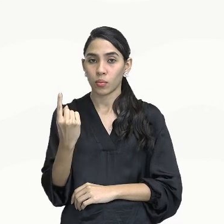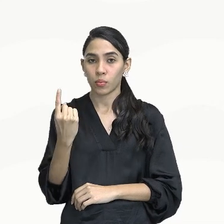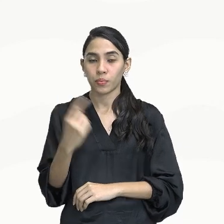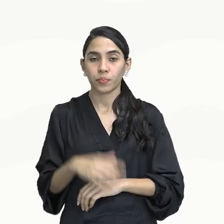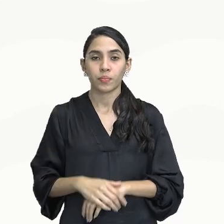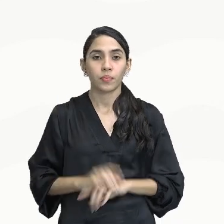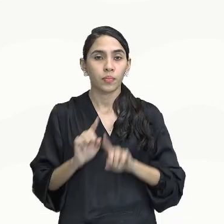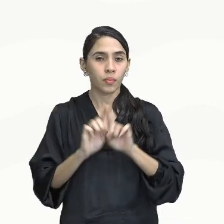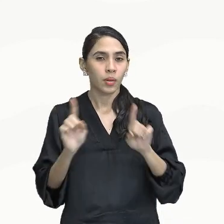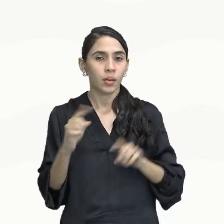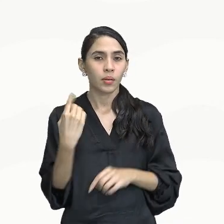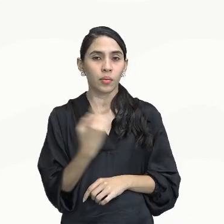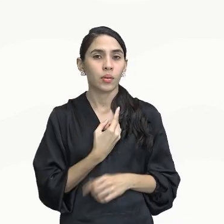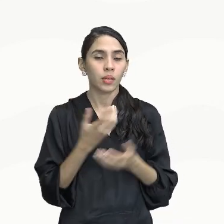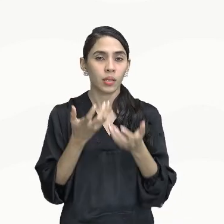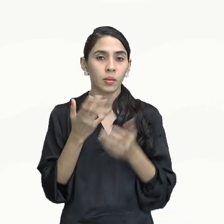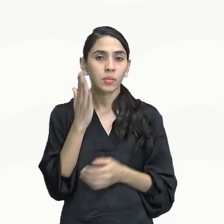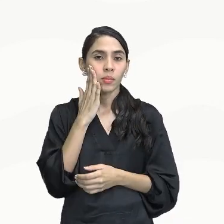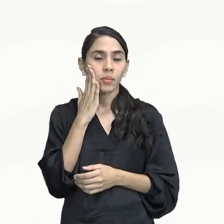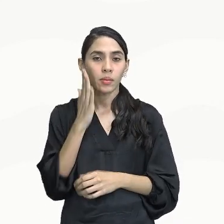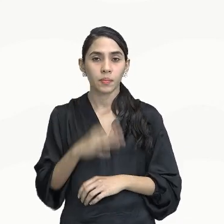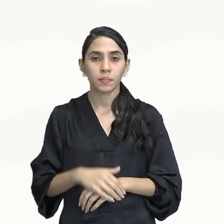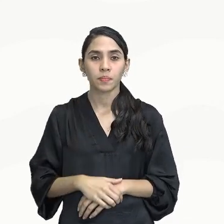aí a gente quer saber